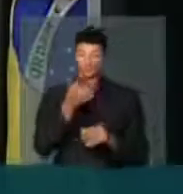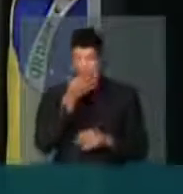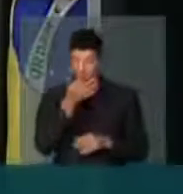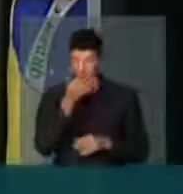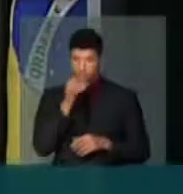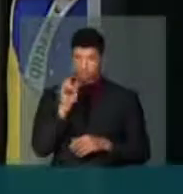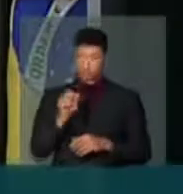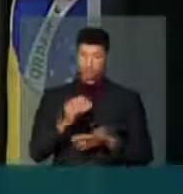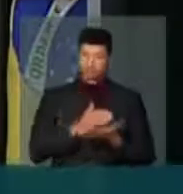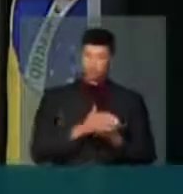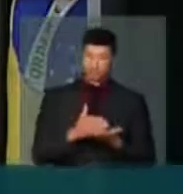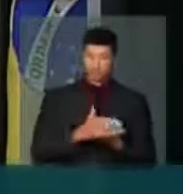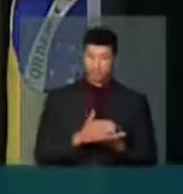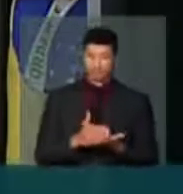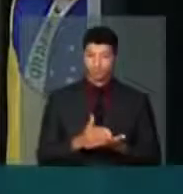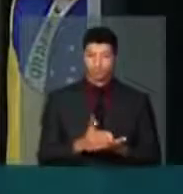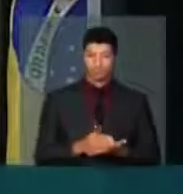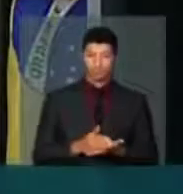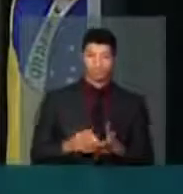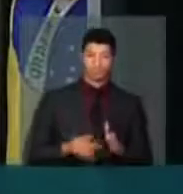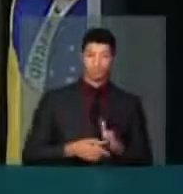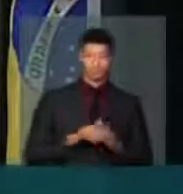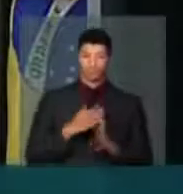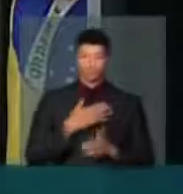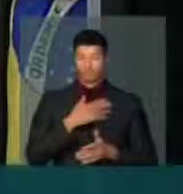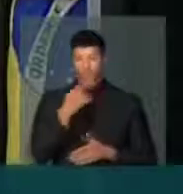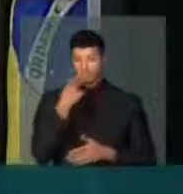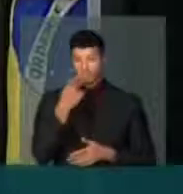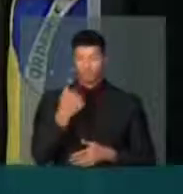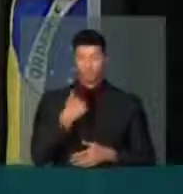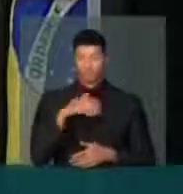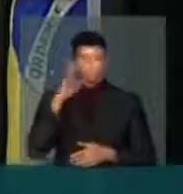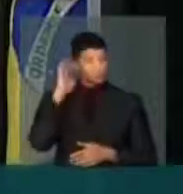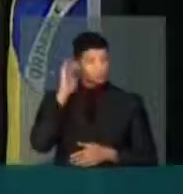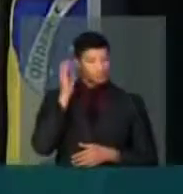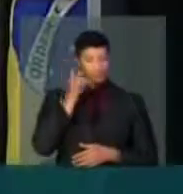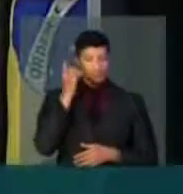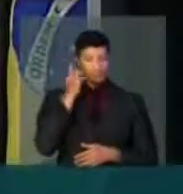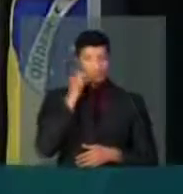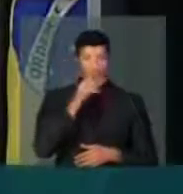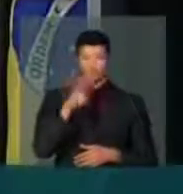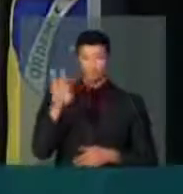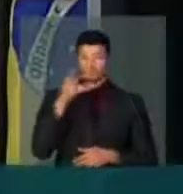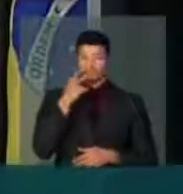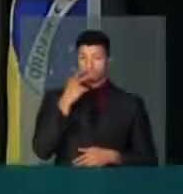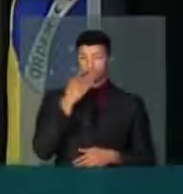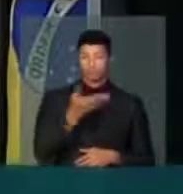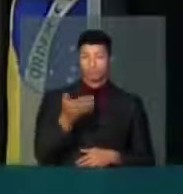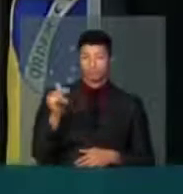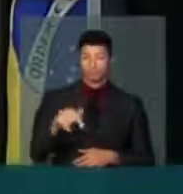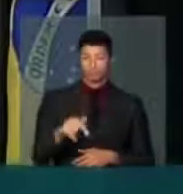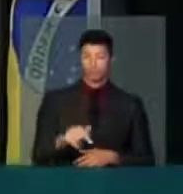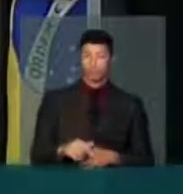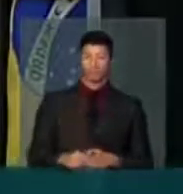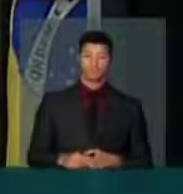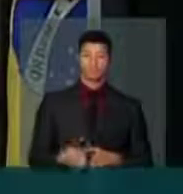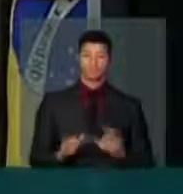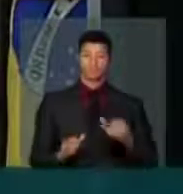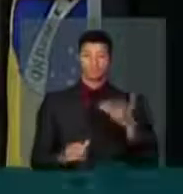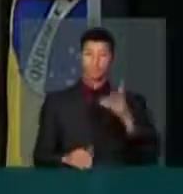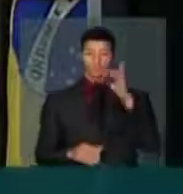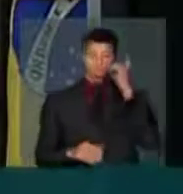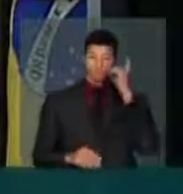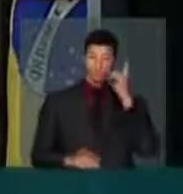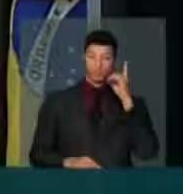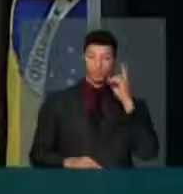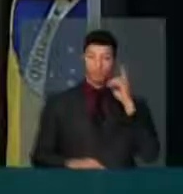comentário que no início, antes da minha fala, eu ouvi aqui um deputado do PT falar, quando o